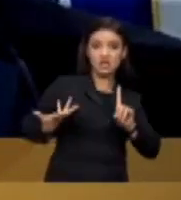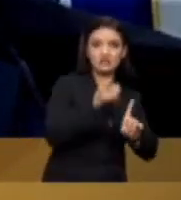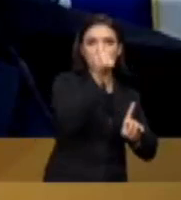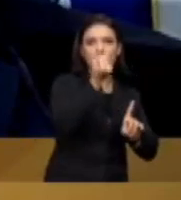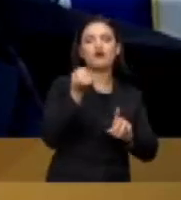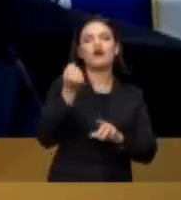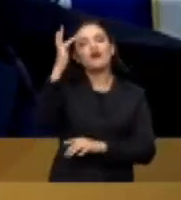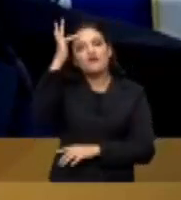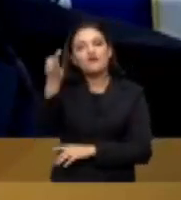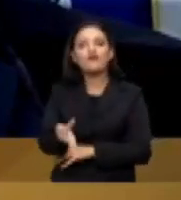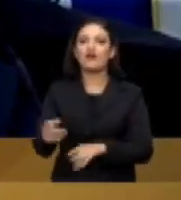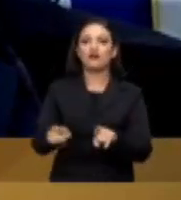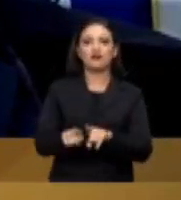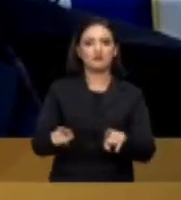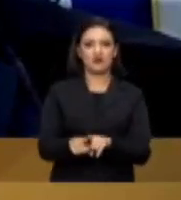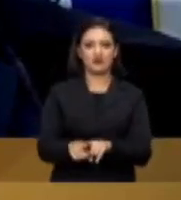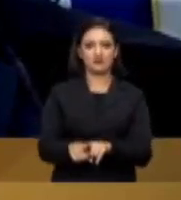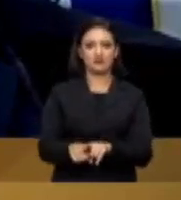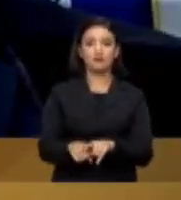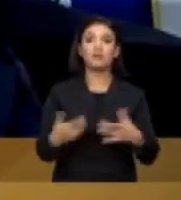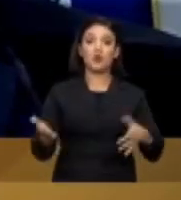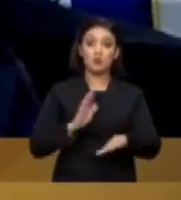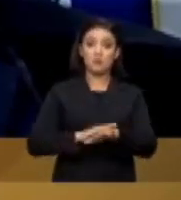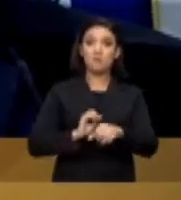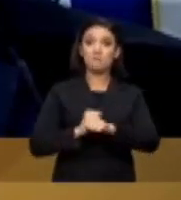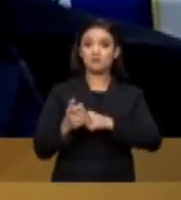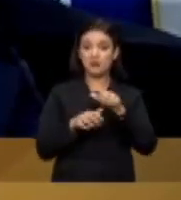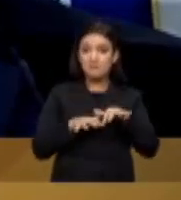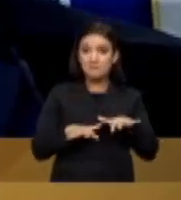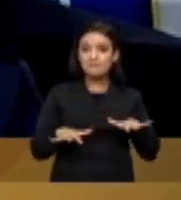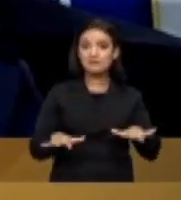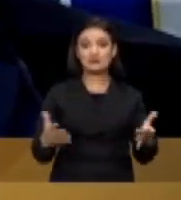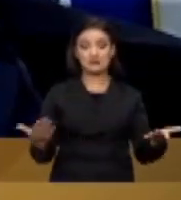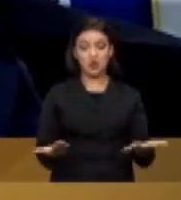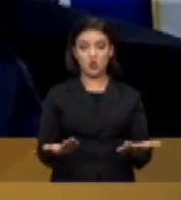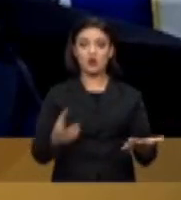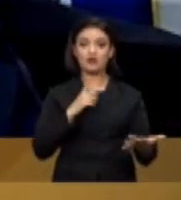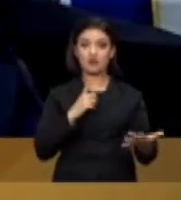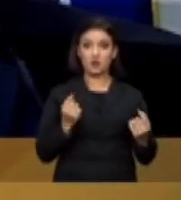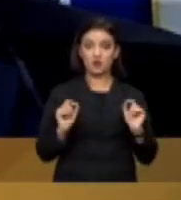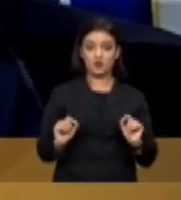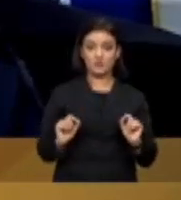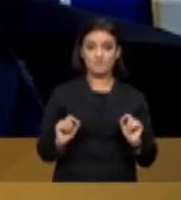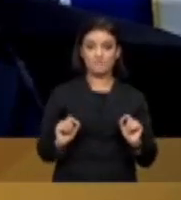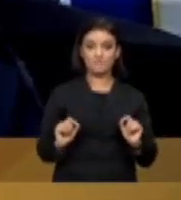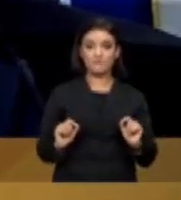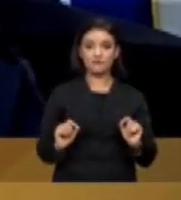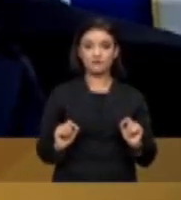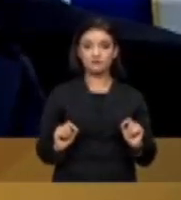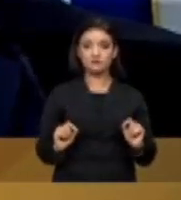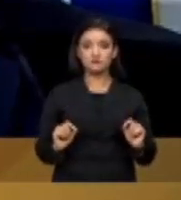que estão em lados opostos no combate à pandemia aqui, nesse debate, nesse processo, nesses